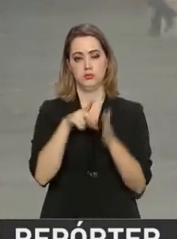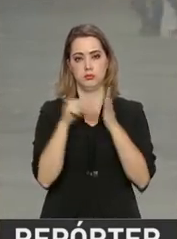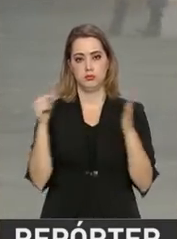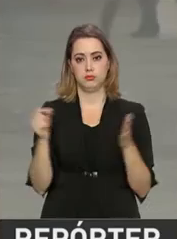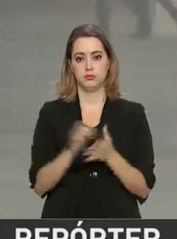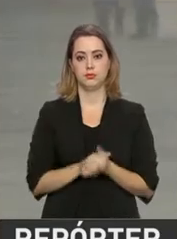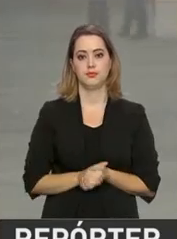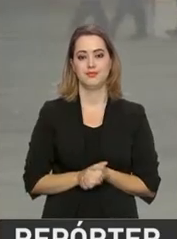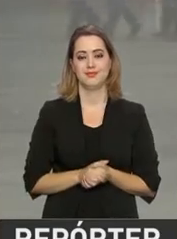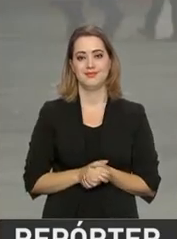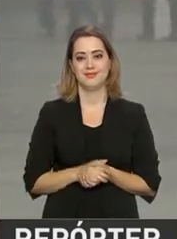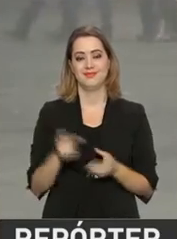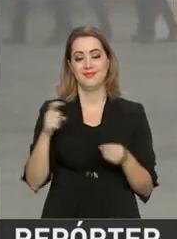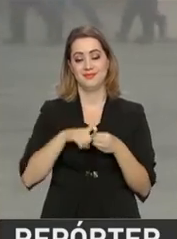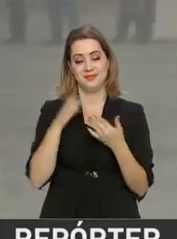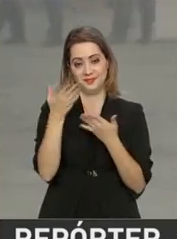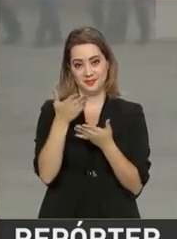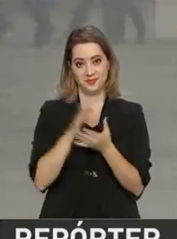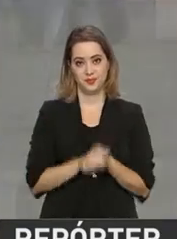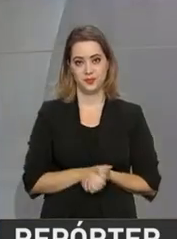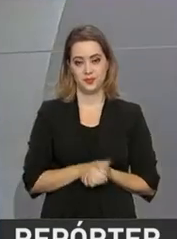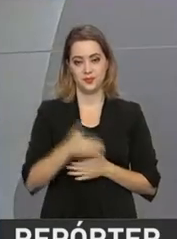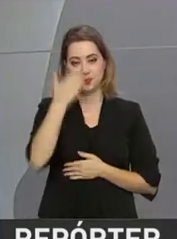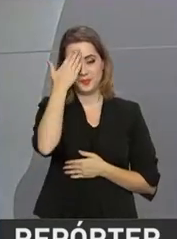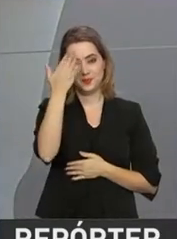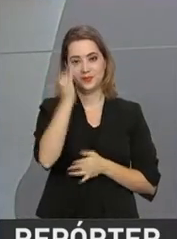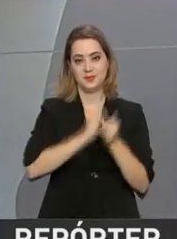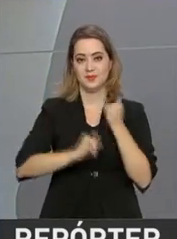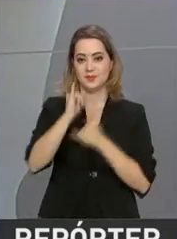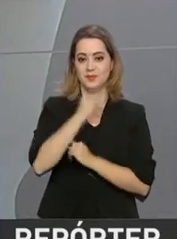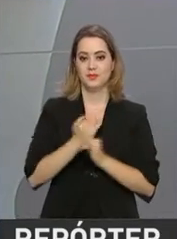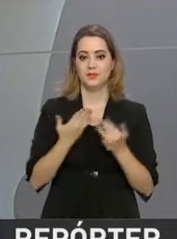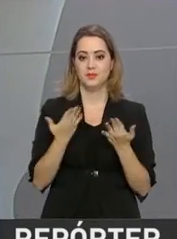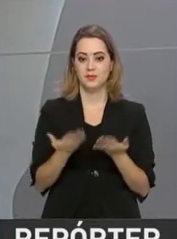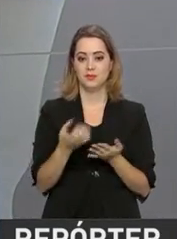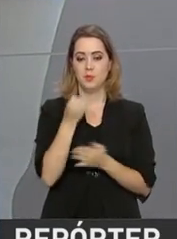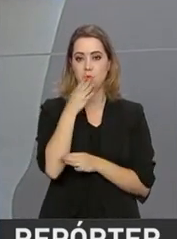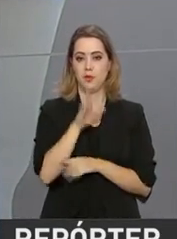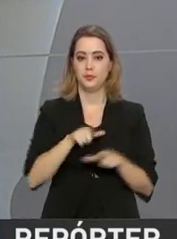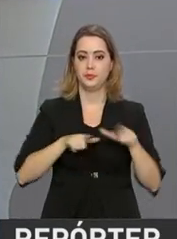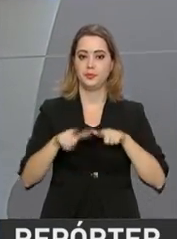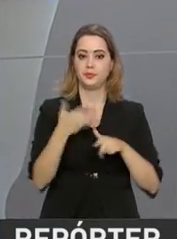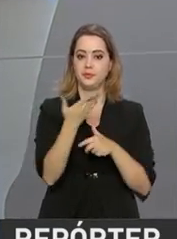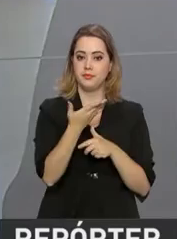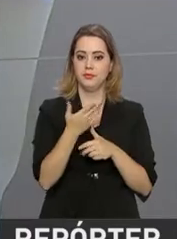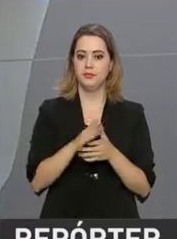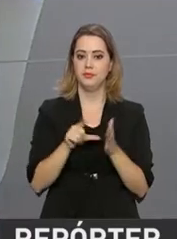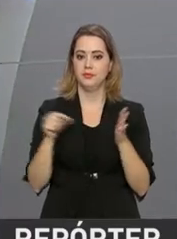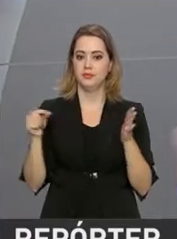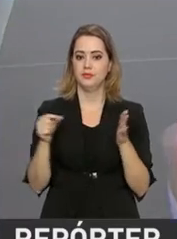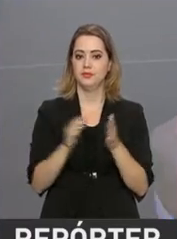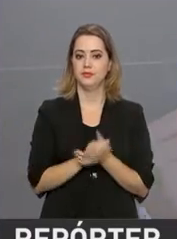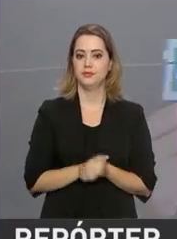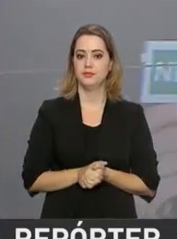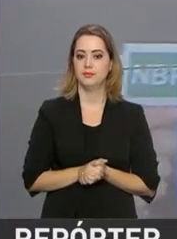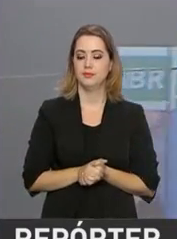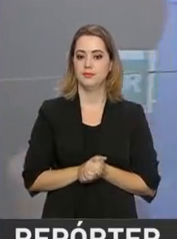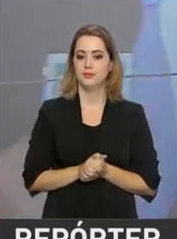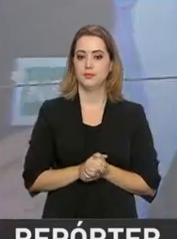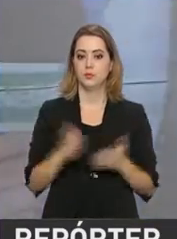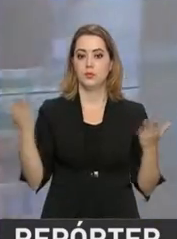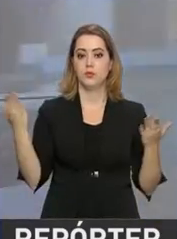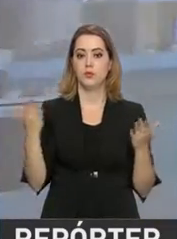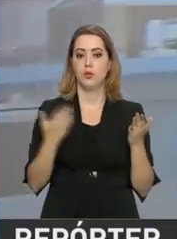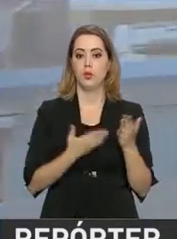planalto foto com você não estou dizendo isso obrigado pela salva pelas informações bom trabalho pra você no palácio do planalto o